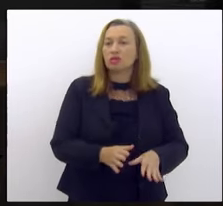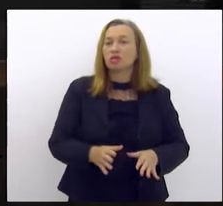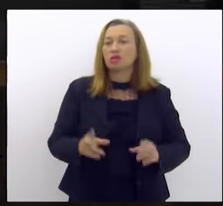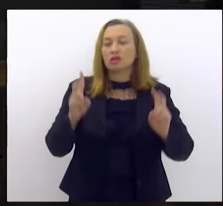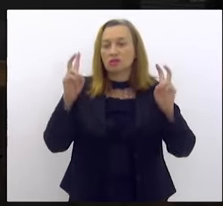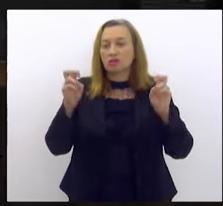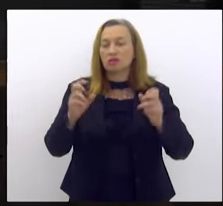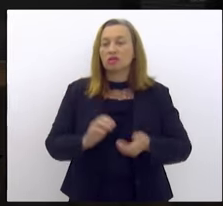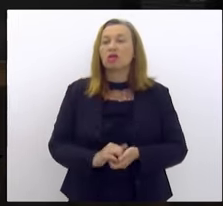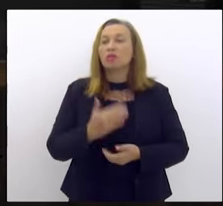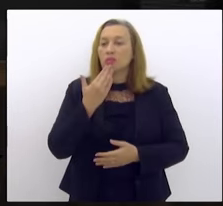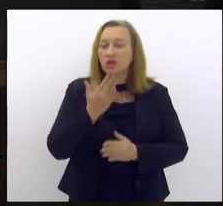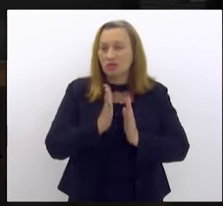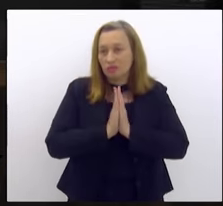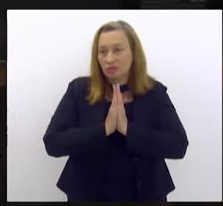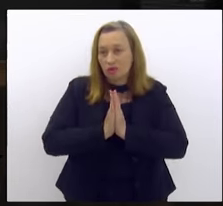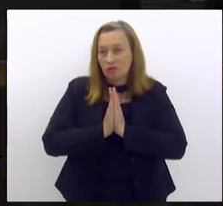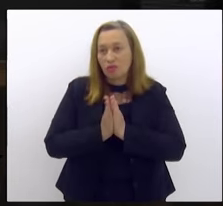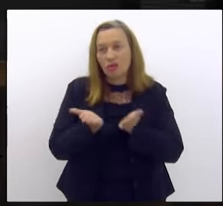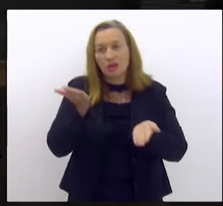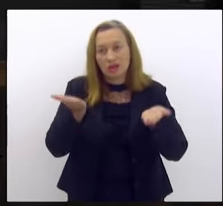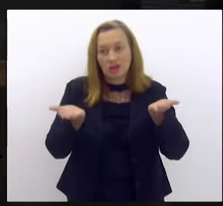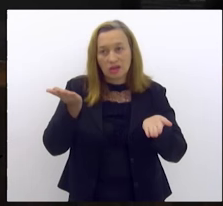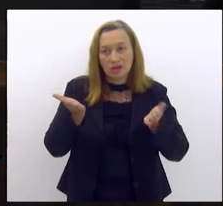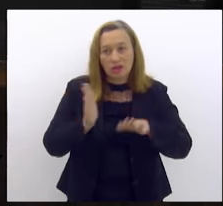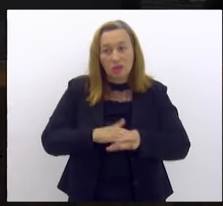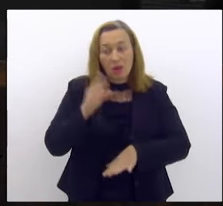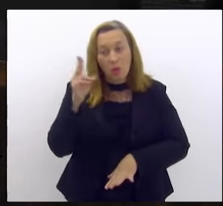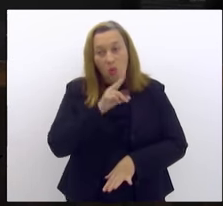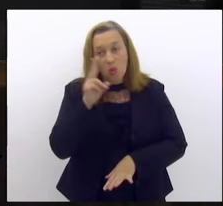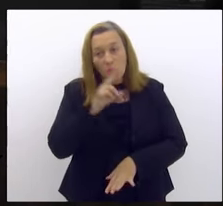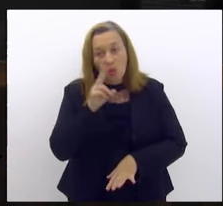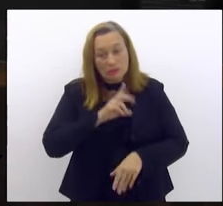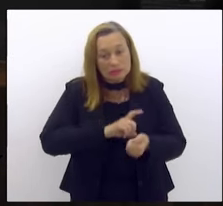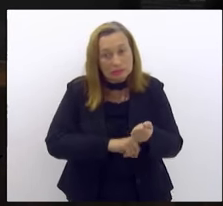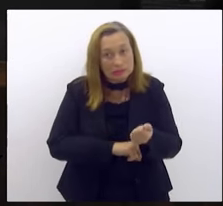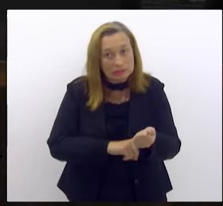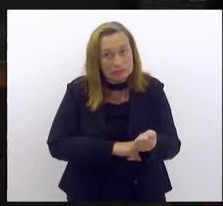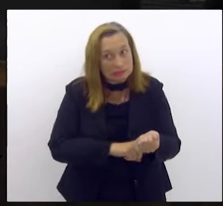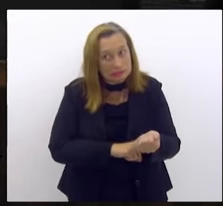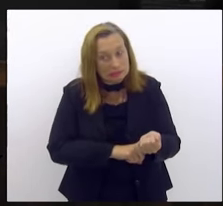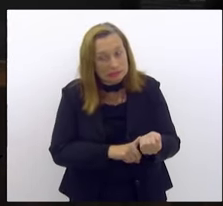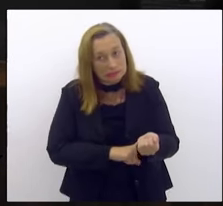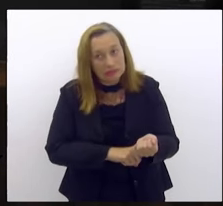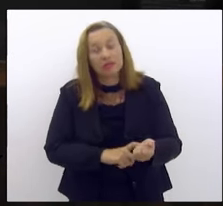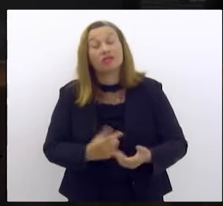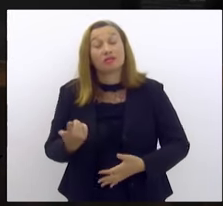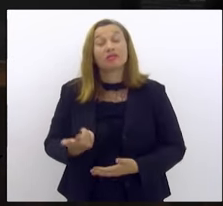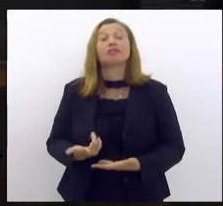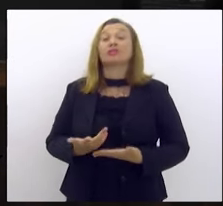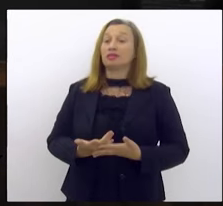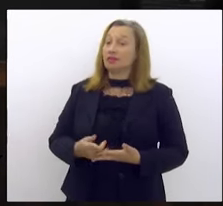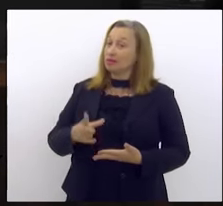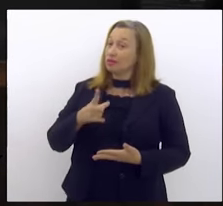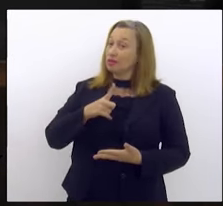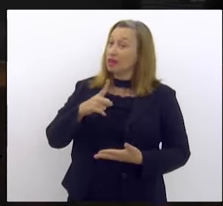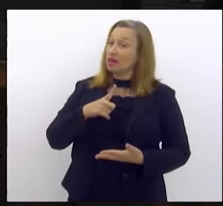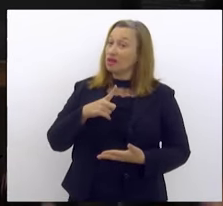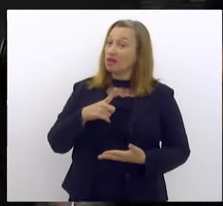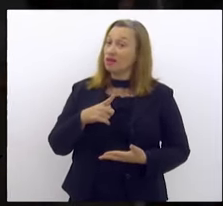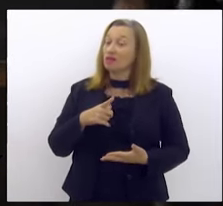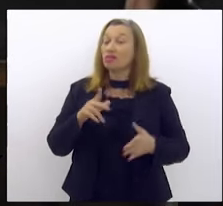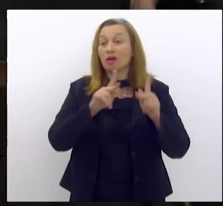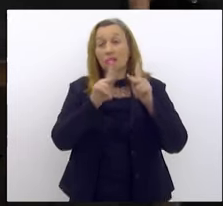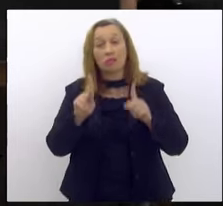apelo aqui, que fique sempre o equilíbrio aos mais acelerados, mais nervosos, para que a gente tenha um convívio